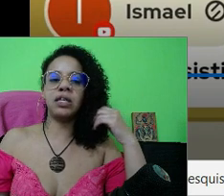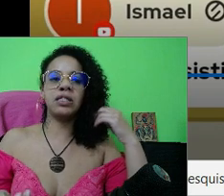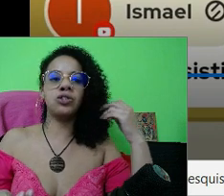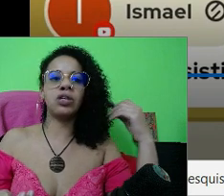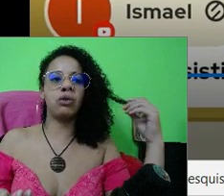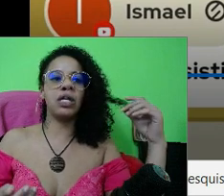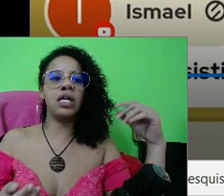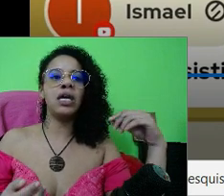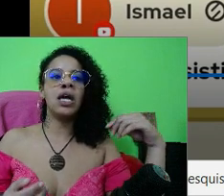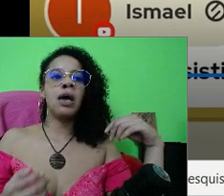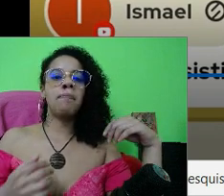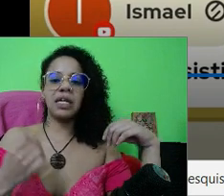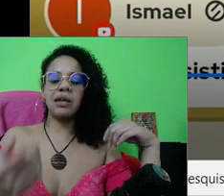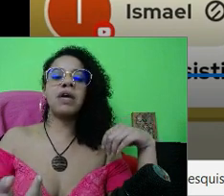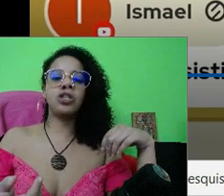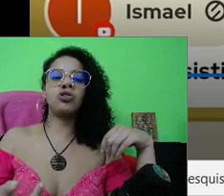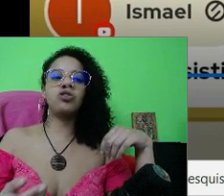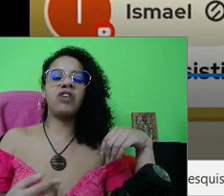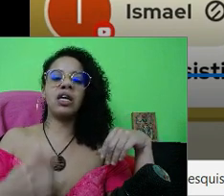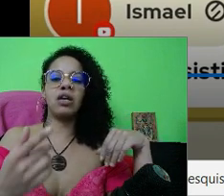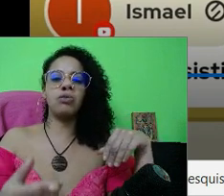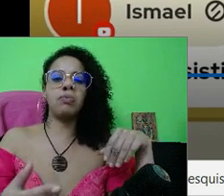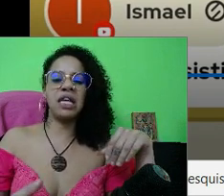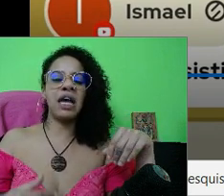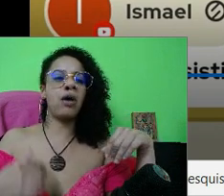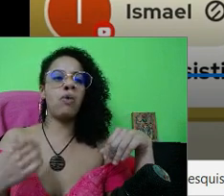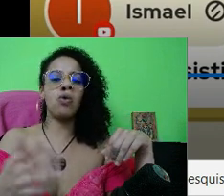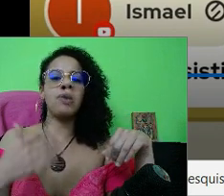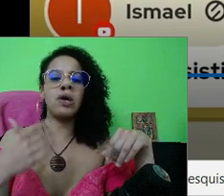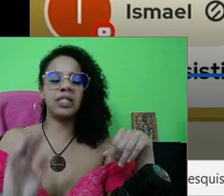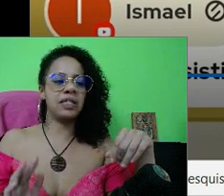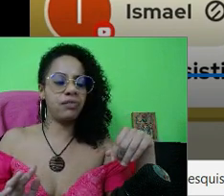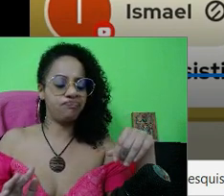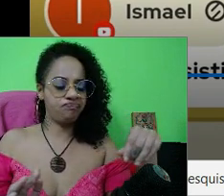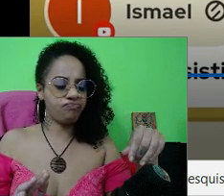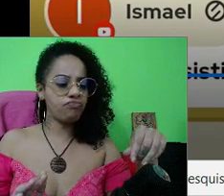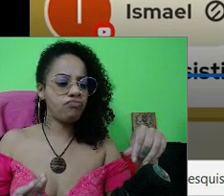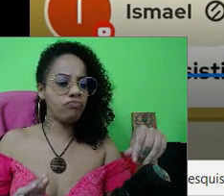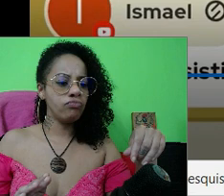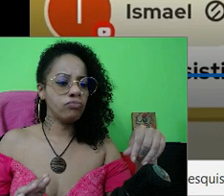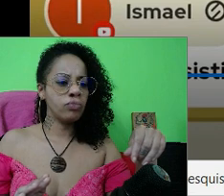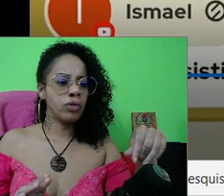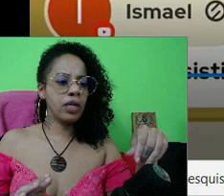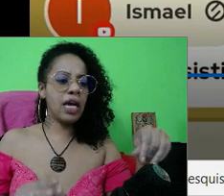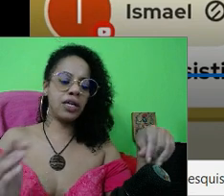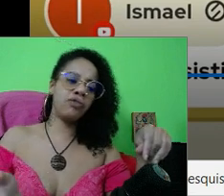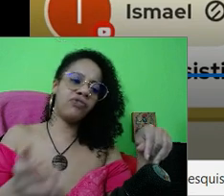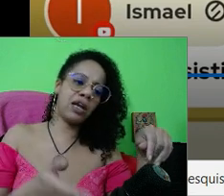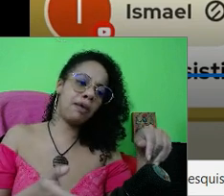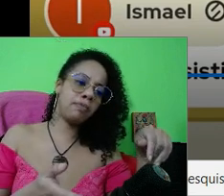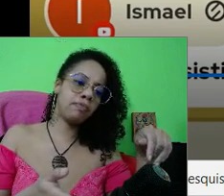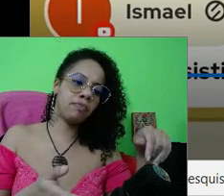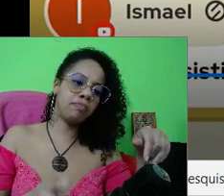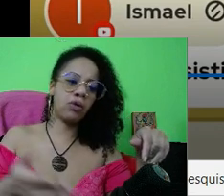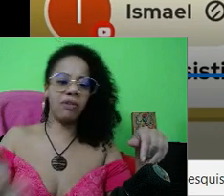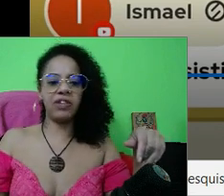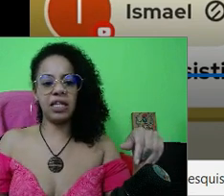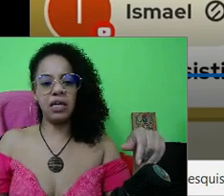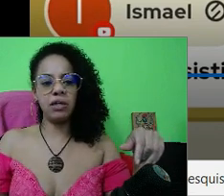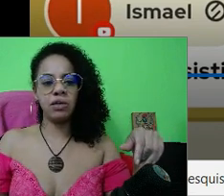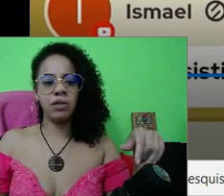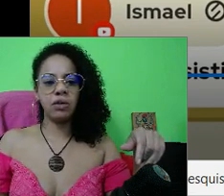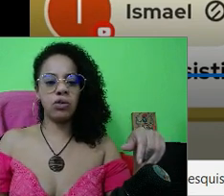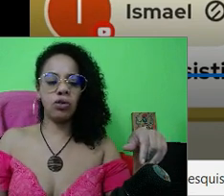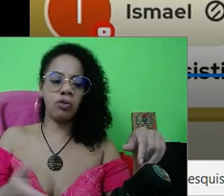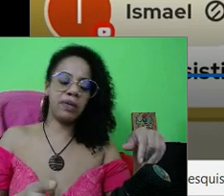canal não é só você que assiste o canal dele para saberem de onde vem era do Mendel alguma coisa assim E aí tu foi lá pegou